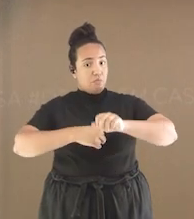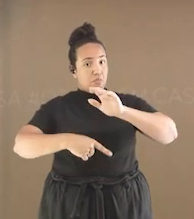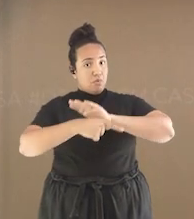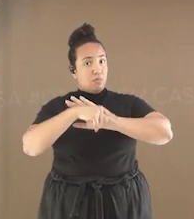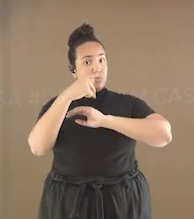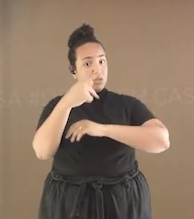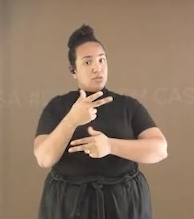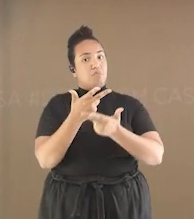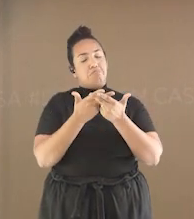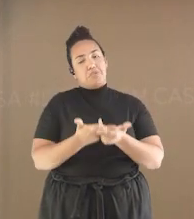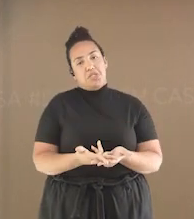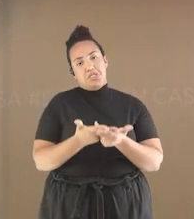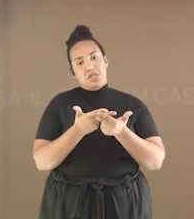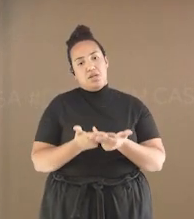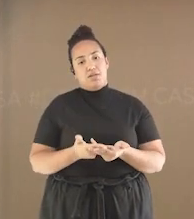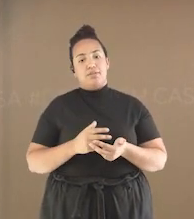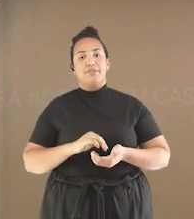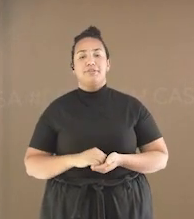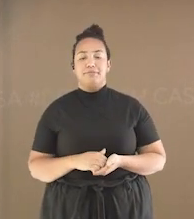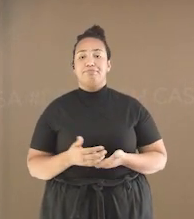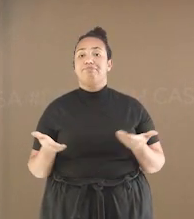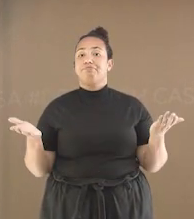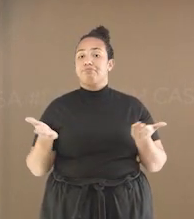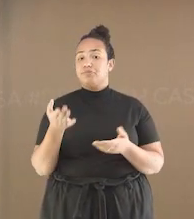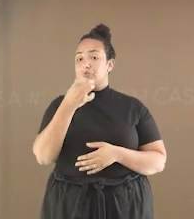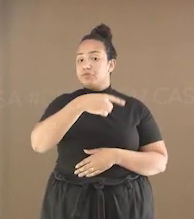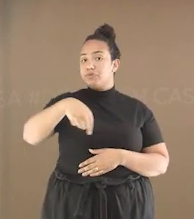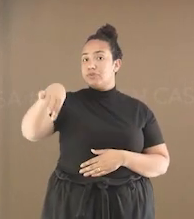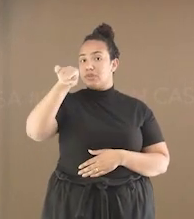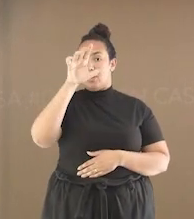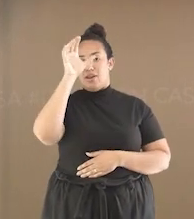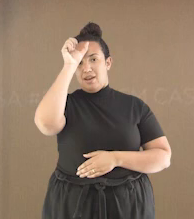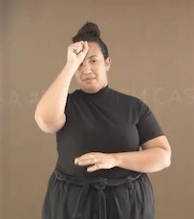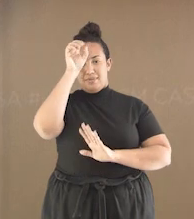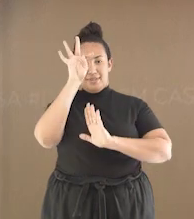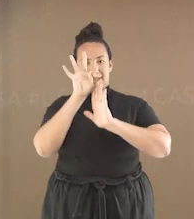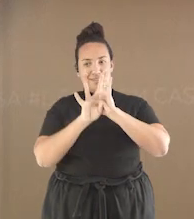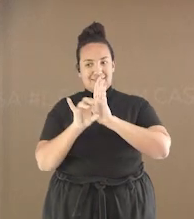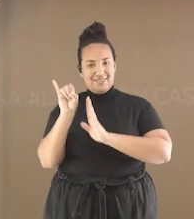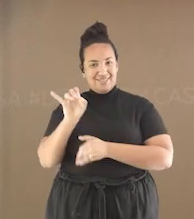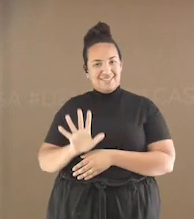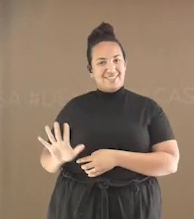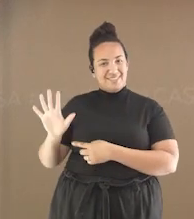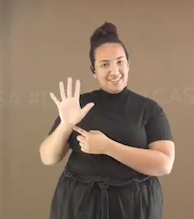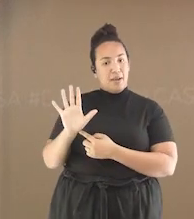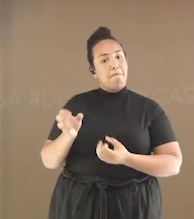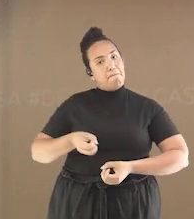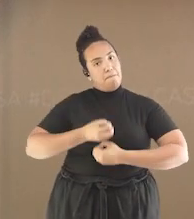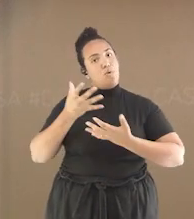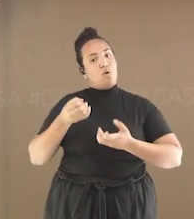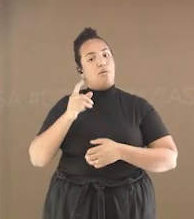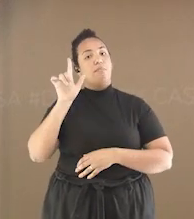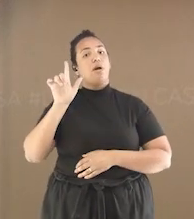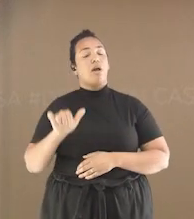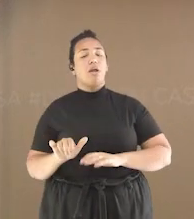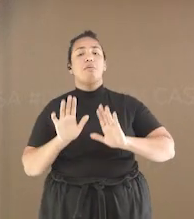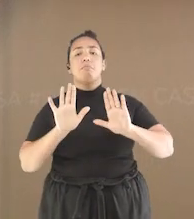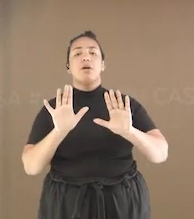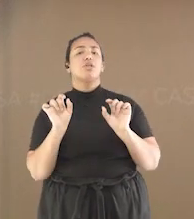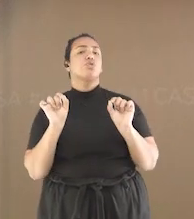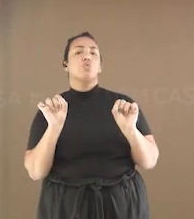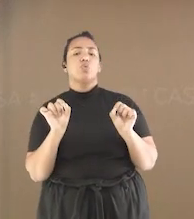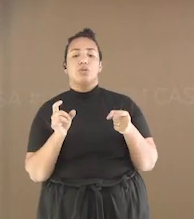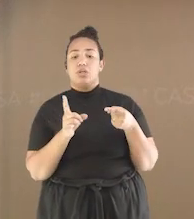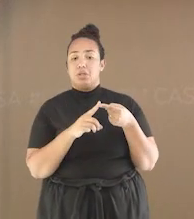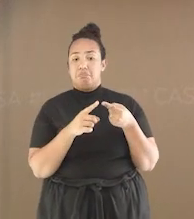tempo, ele é seu. Na aula de hoje você aprendeu que o texto ao lado é um poema. Um poema